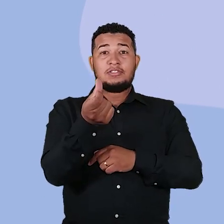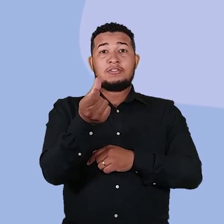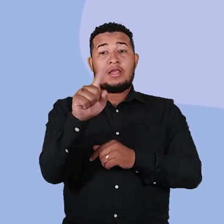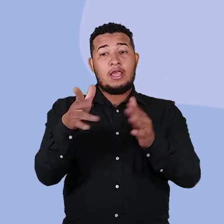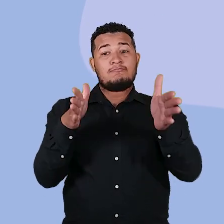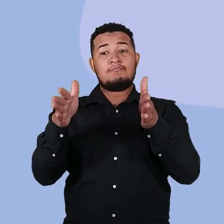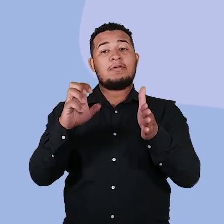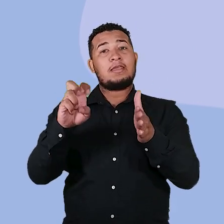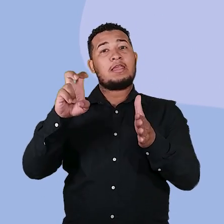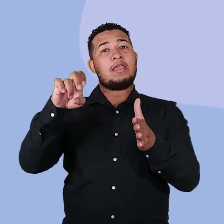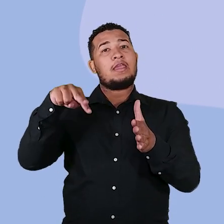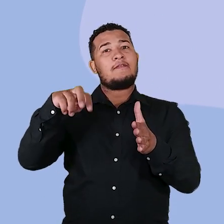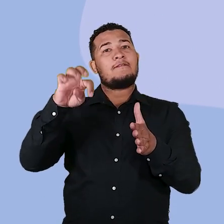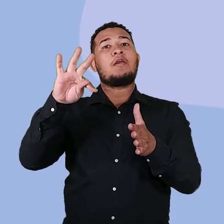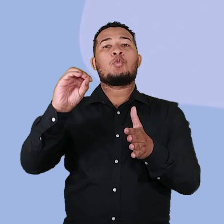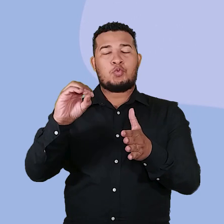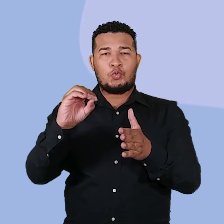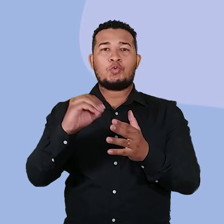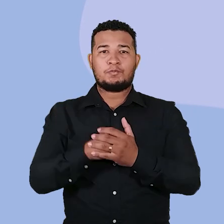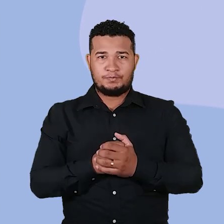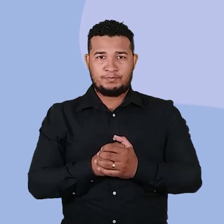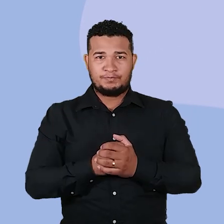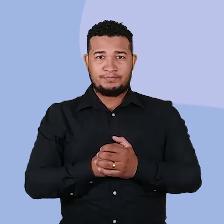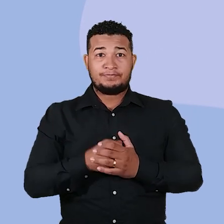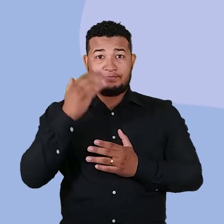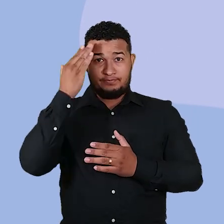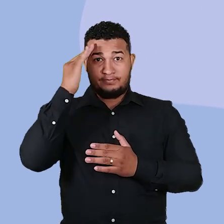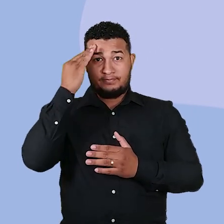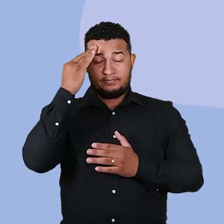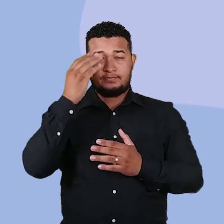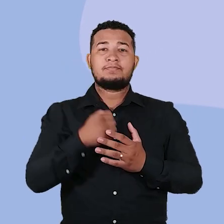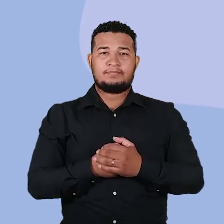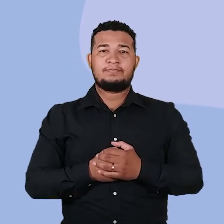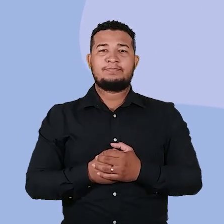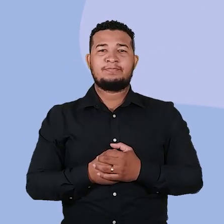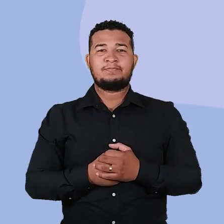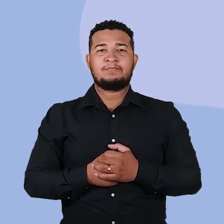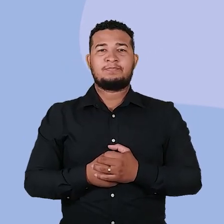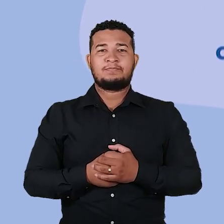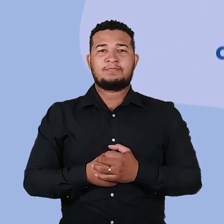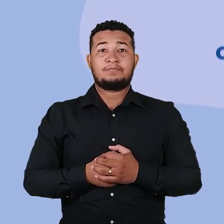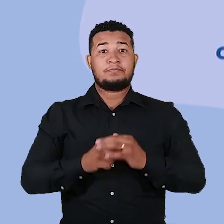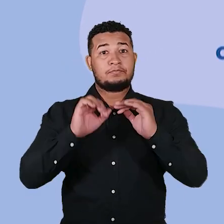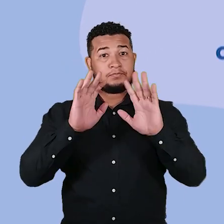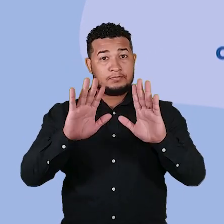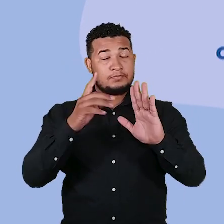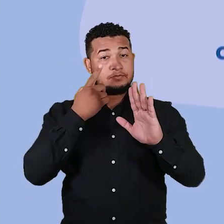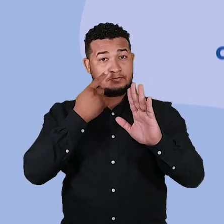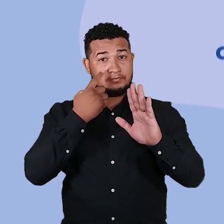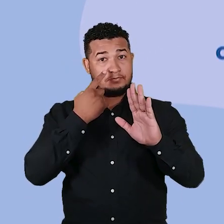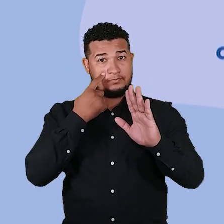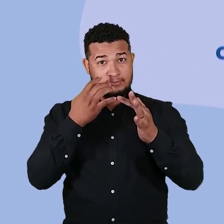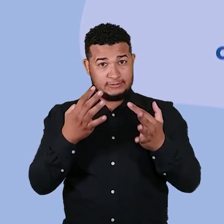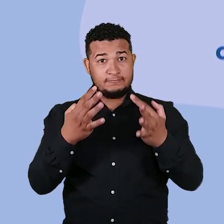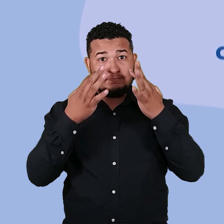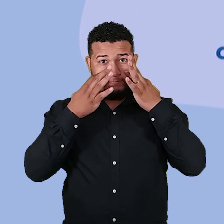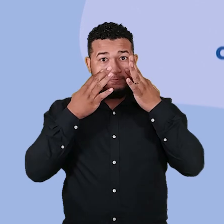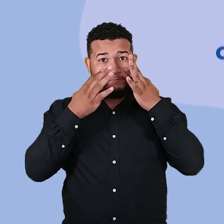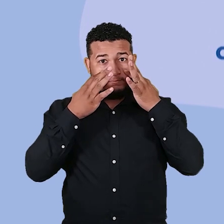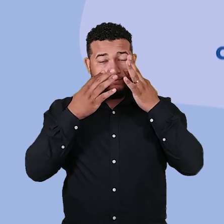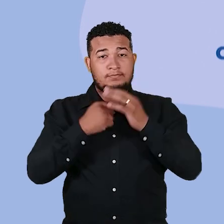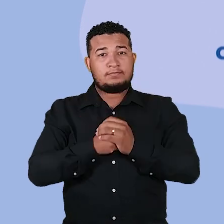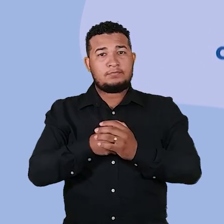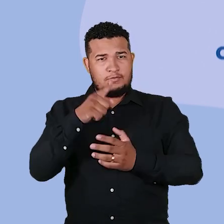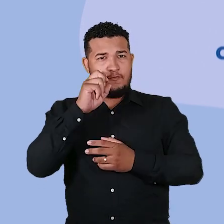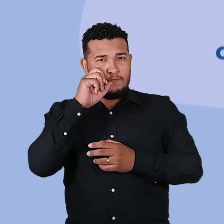ser 4 5 e 6 que são números maiores do que três tudo bem até aí esse é o evento agora olha só